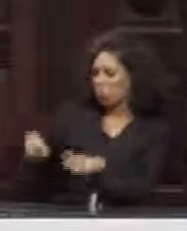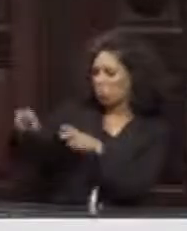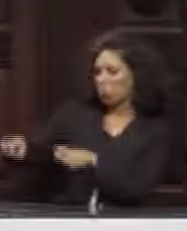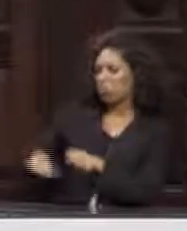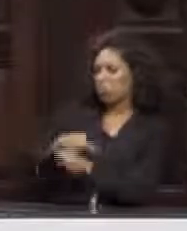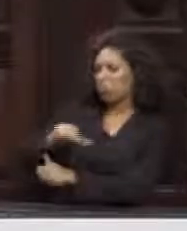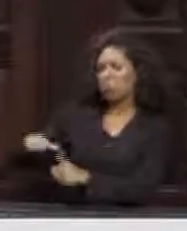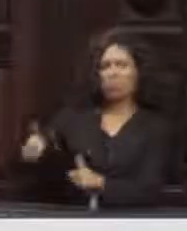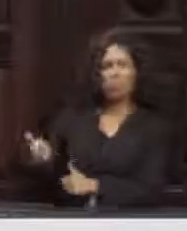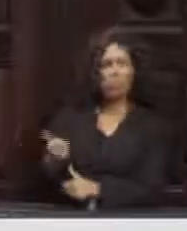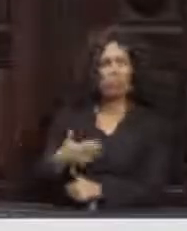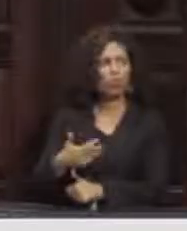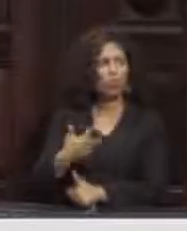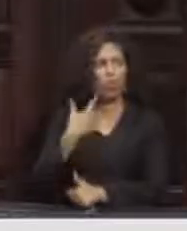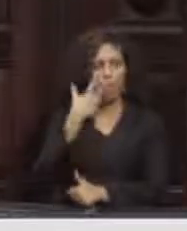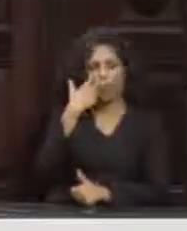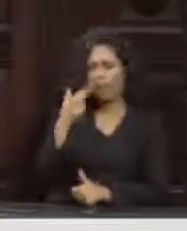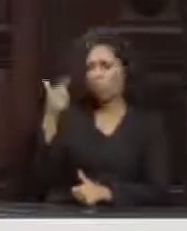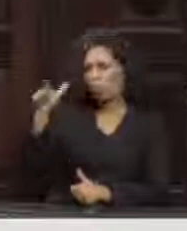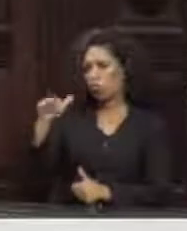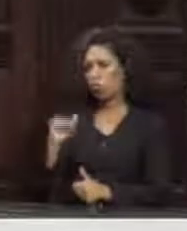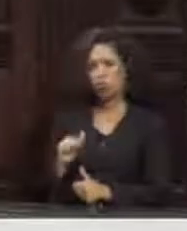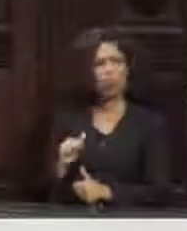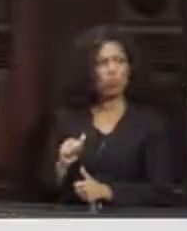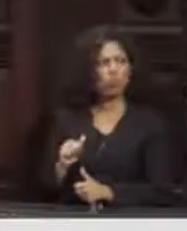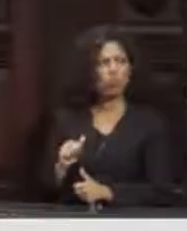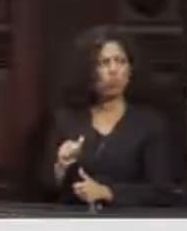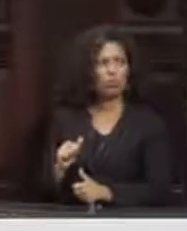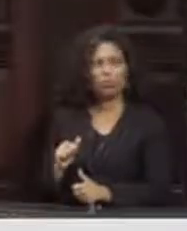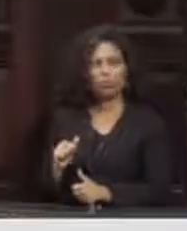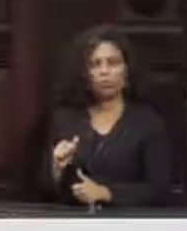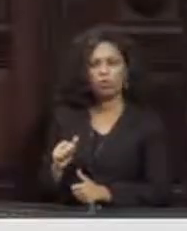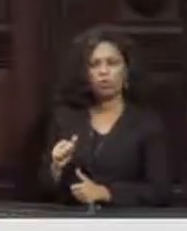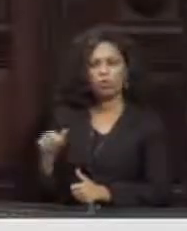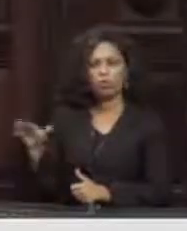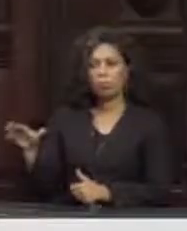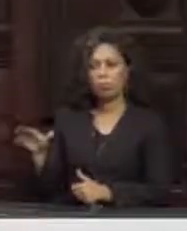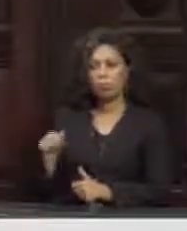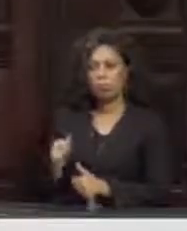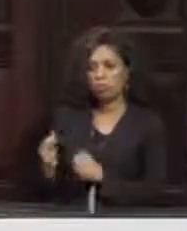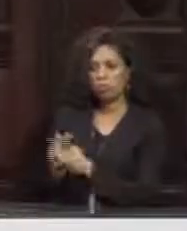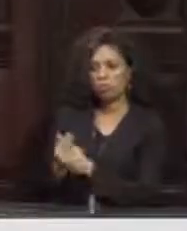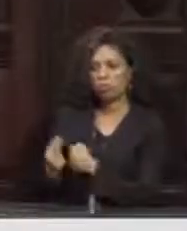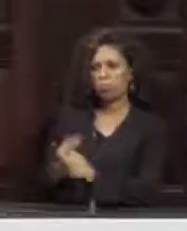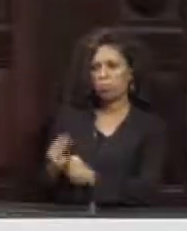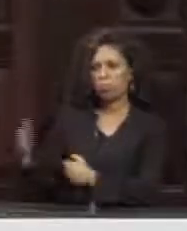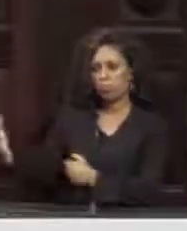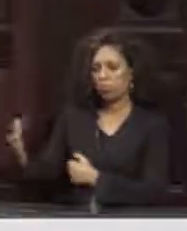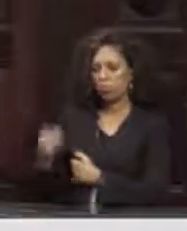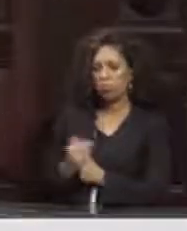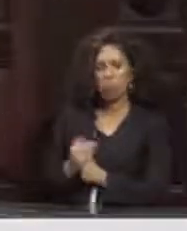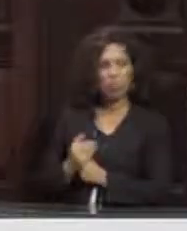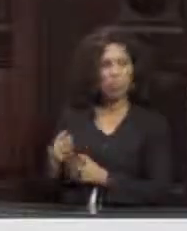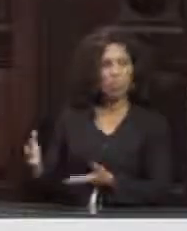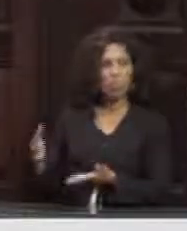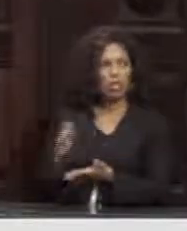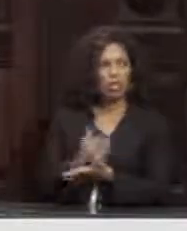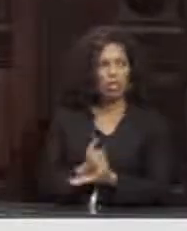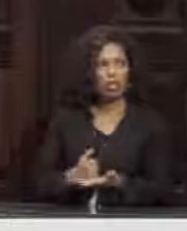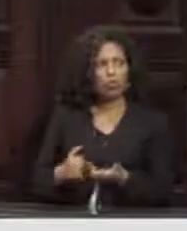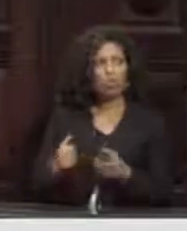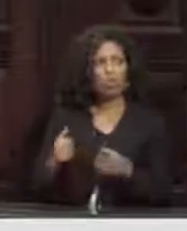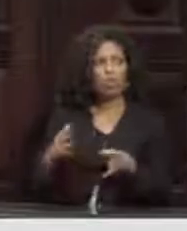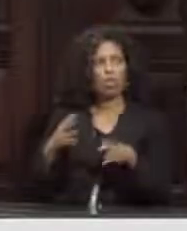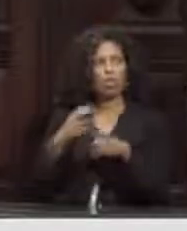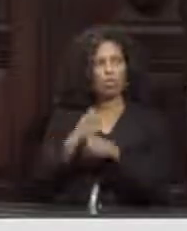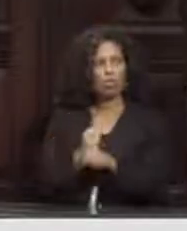Fazenda, parece mais um pretexto para somar, endividando ainda mais o Estado, comprometendo o futuro do